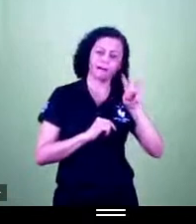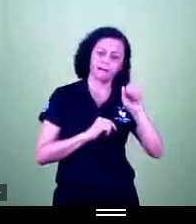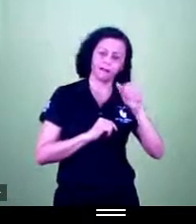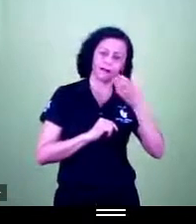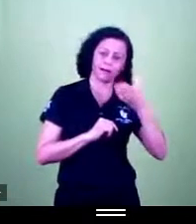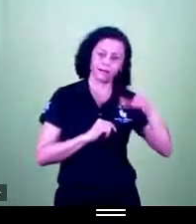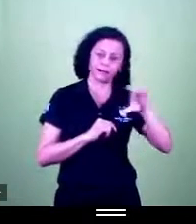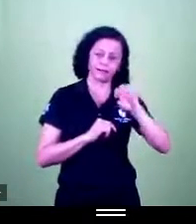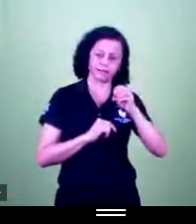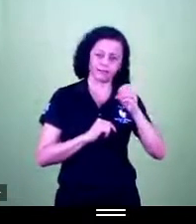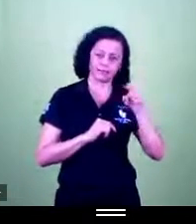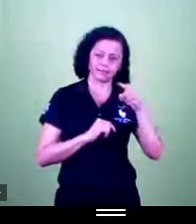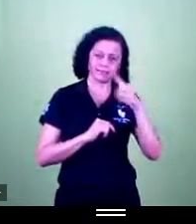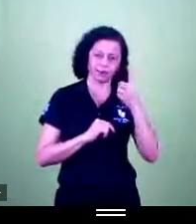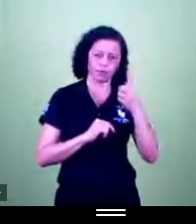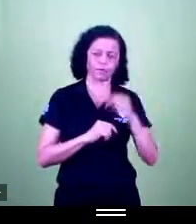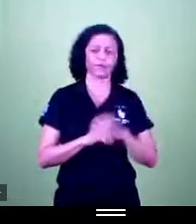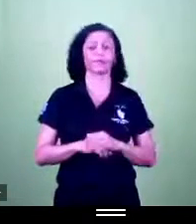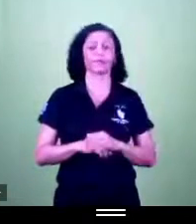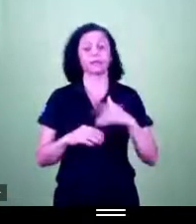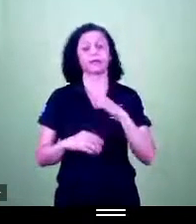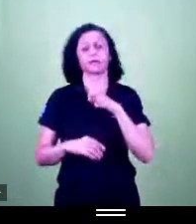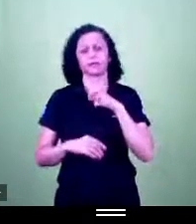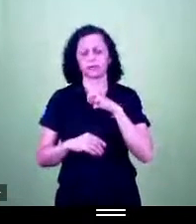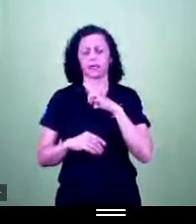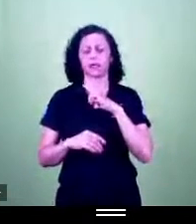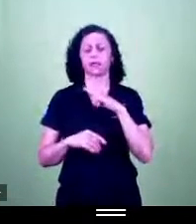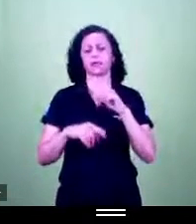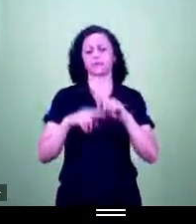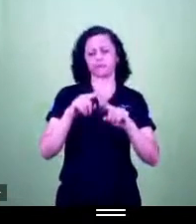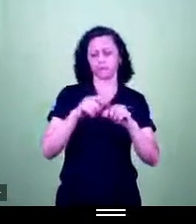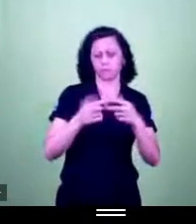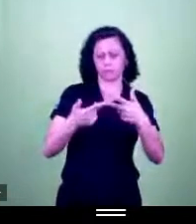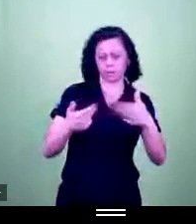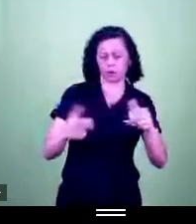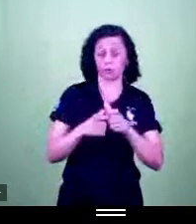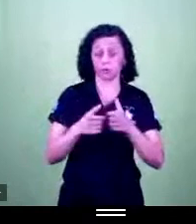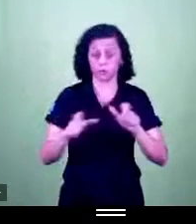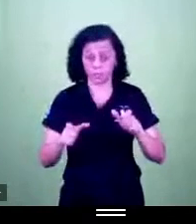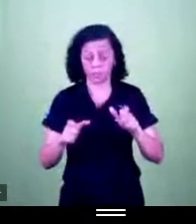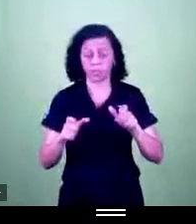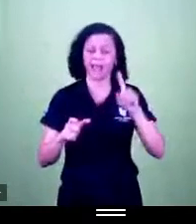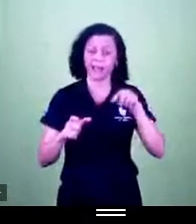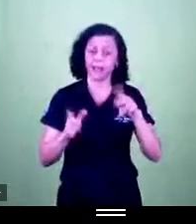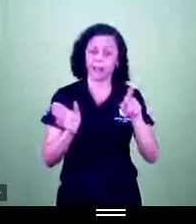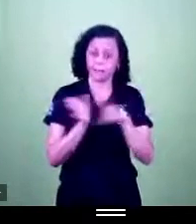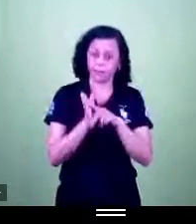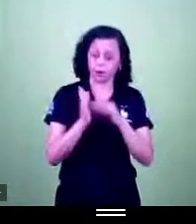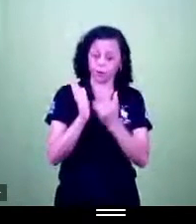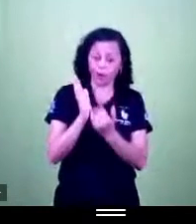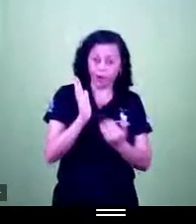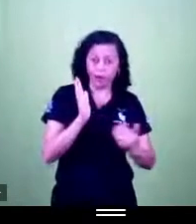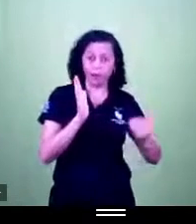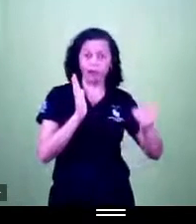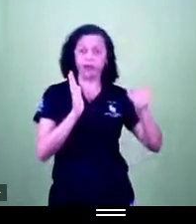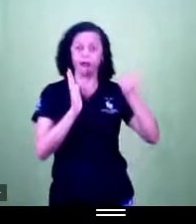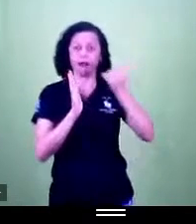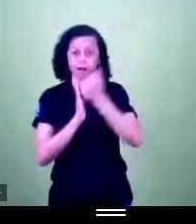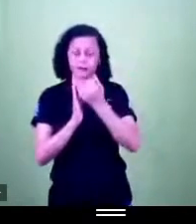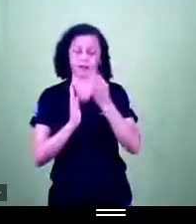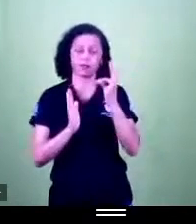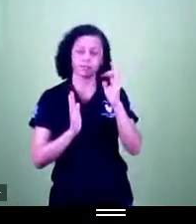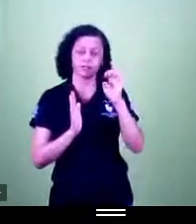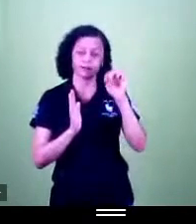um elemento no meu circuito que ele funciona como uma elevação de tensão, a corrente ela sempre vai do